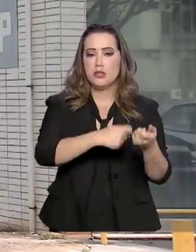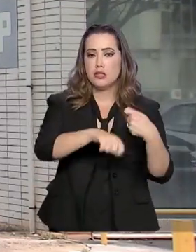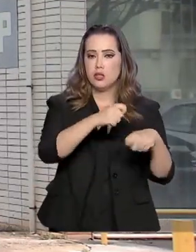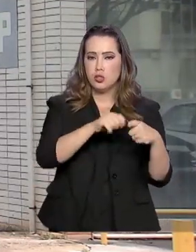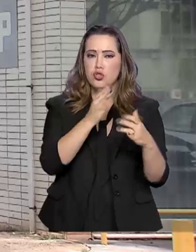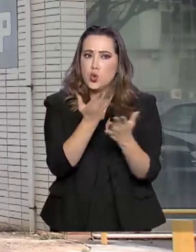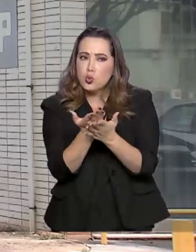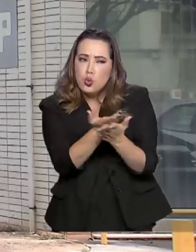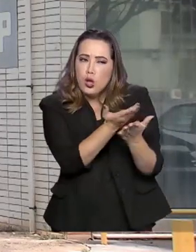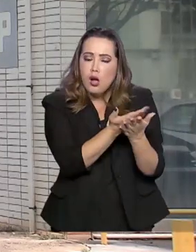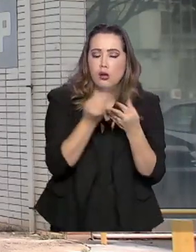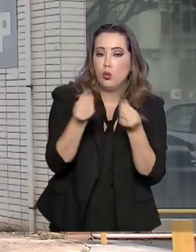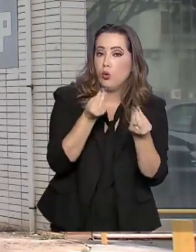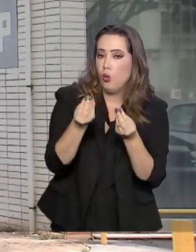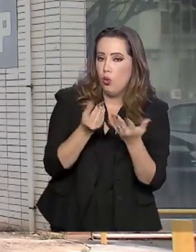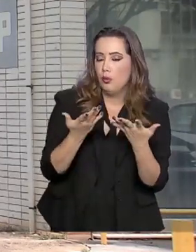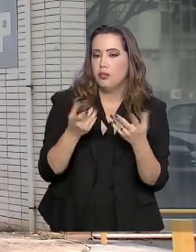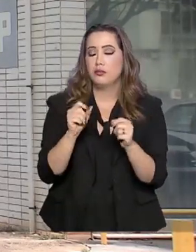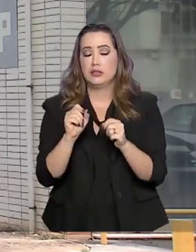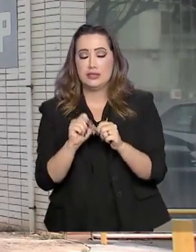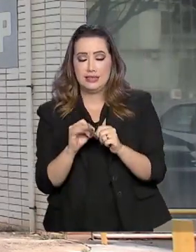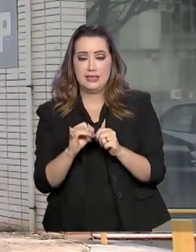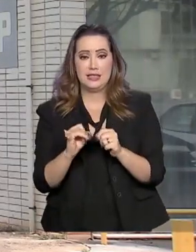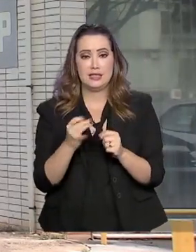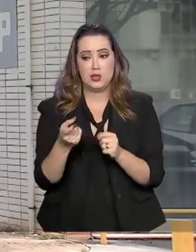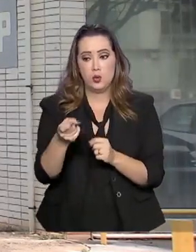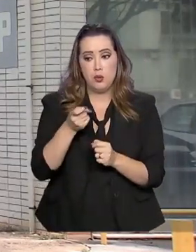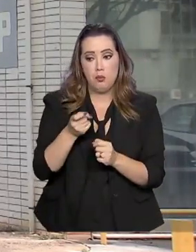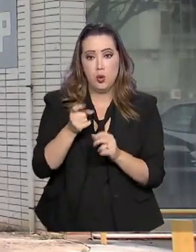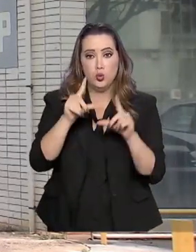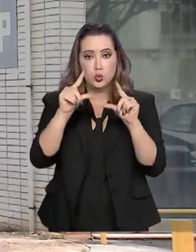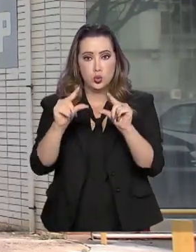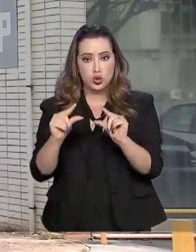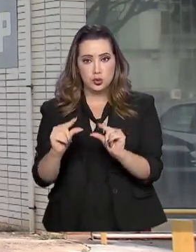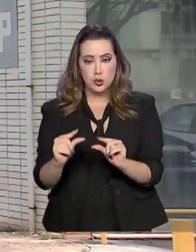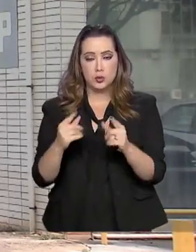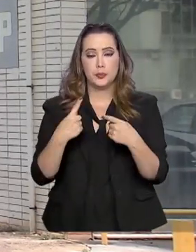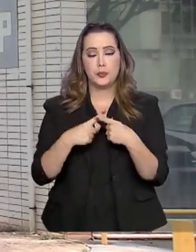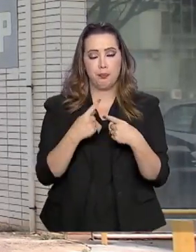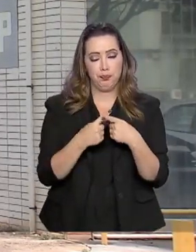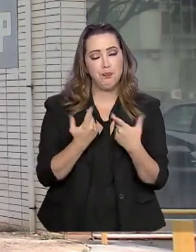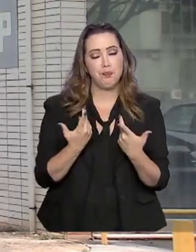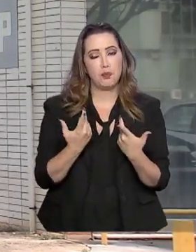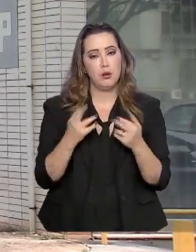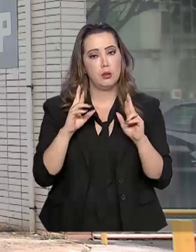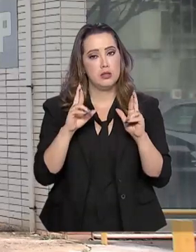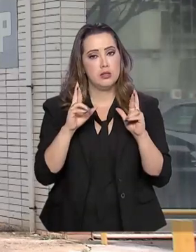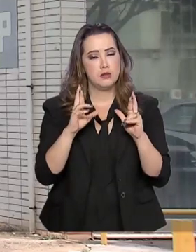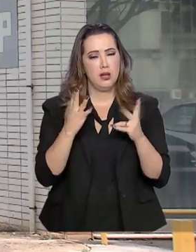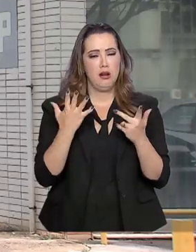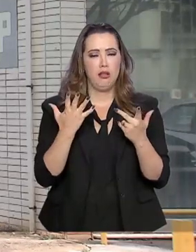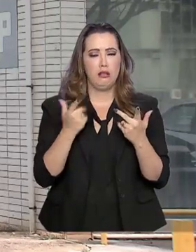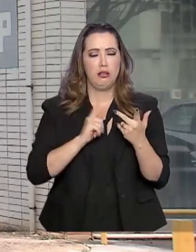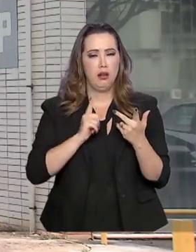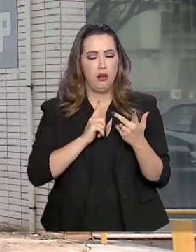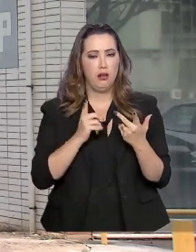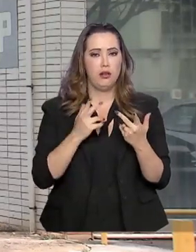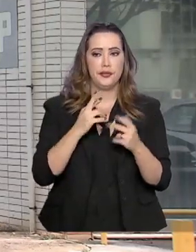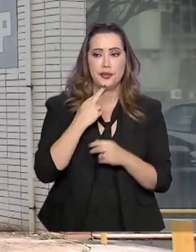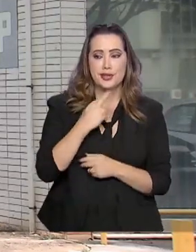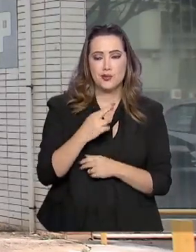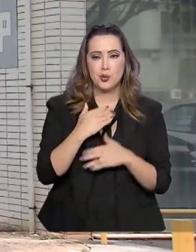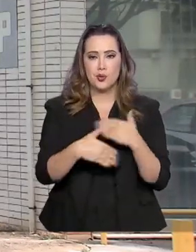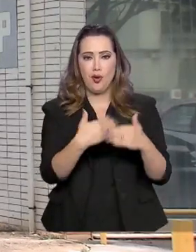planejam um plano B, caso a arrecadação do país comece a cair. Entre os efeitos esperados pela equipe econômica, como resultado